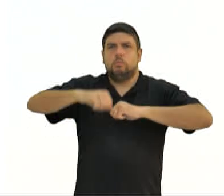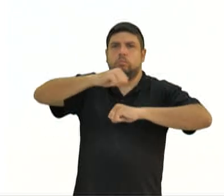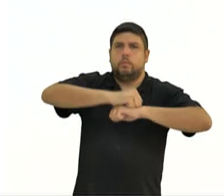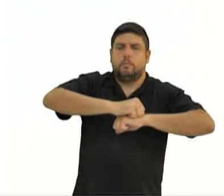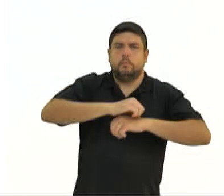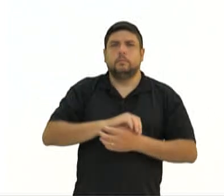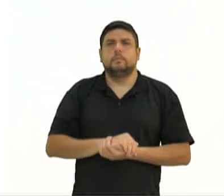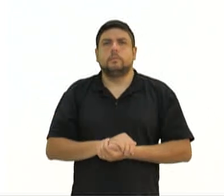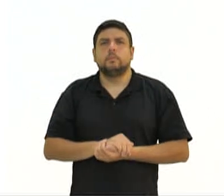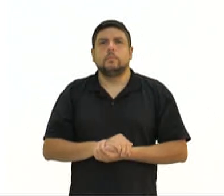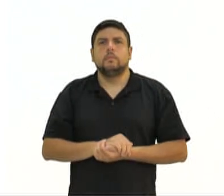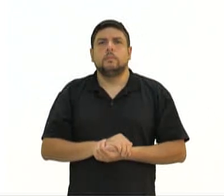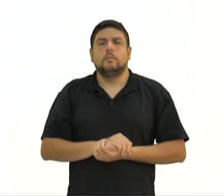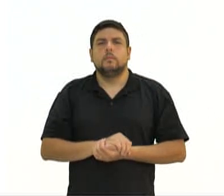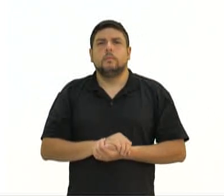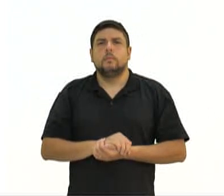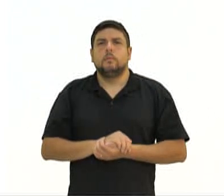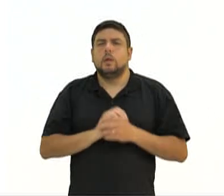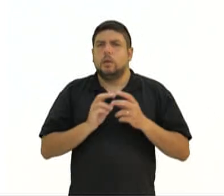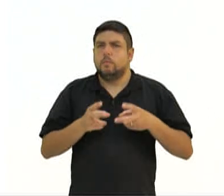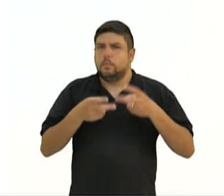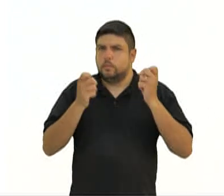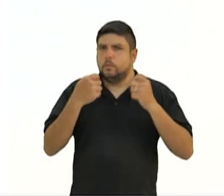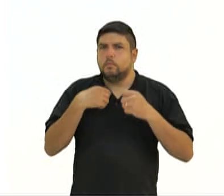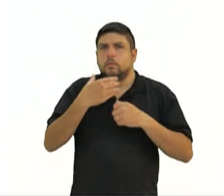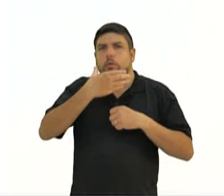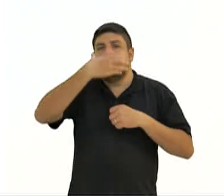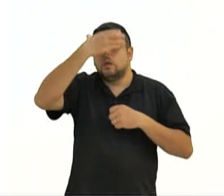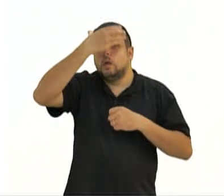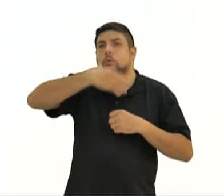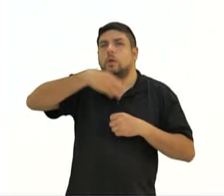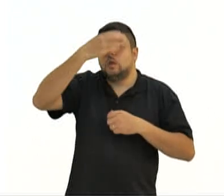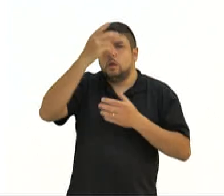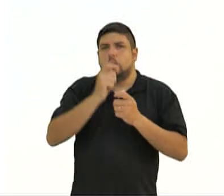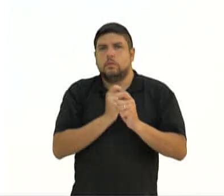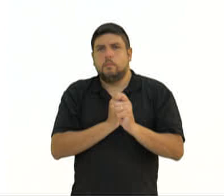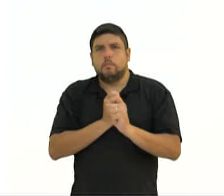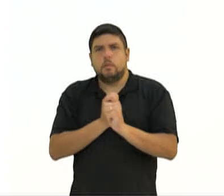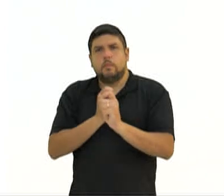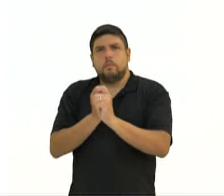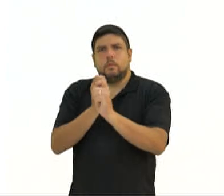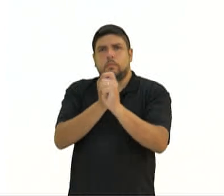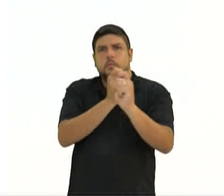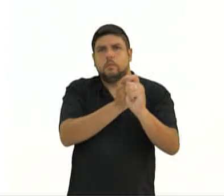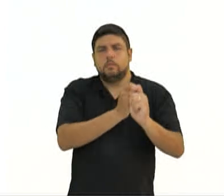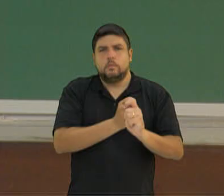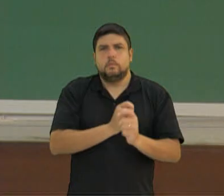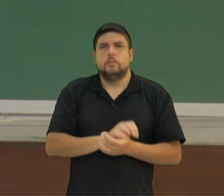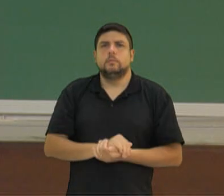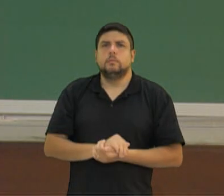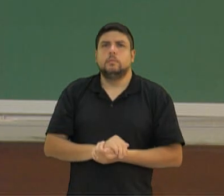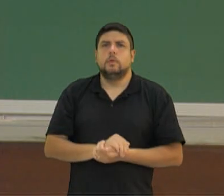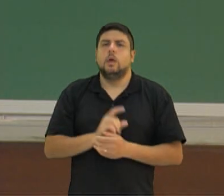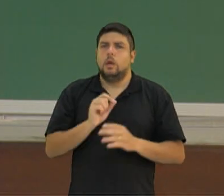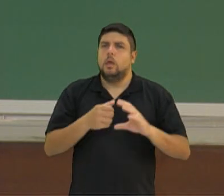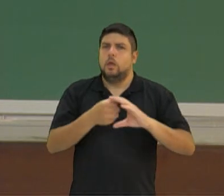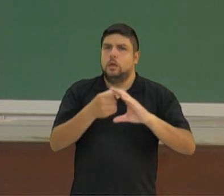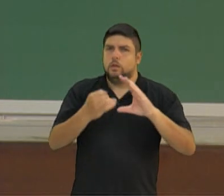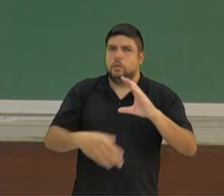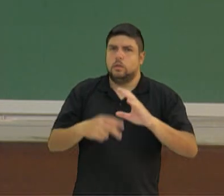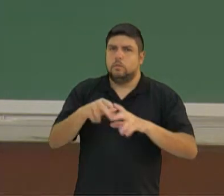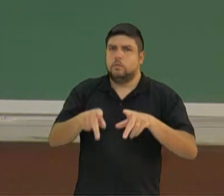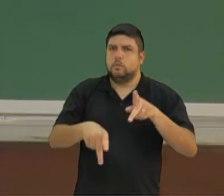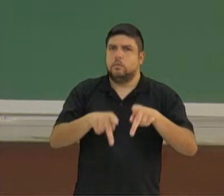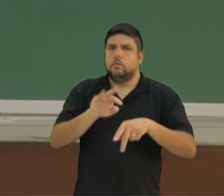podem encontrar aqui? Um rosto esculpido, tá? Isso é uma característica dos povos